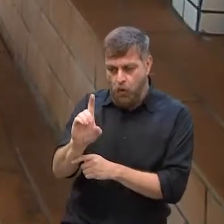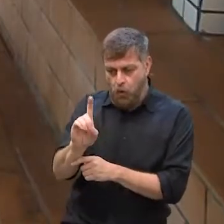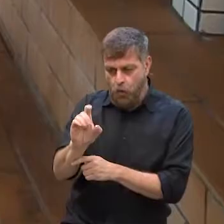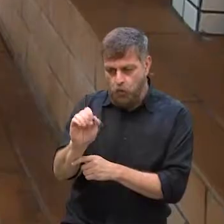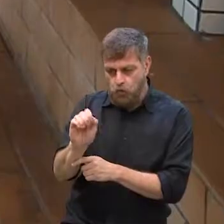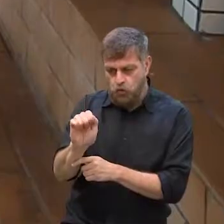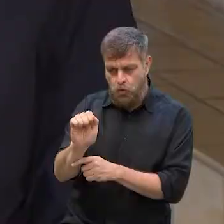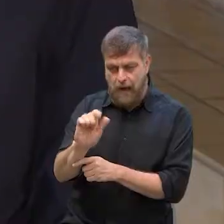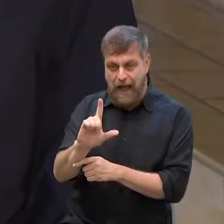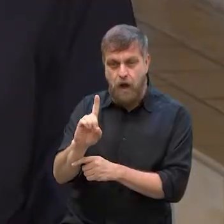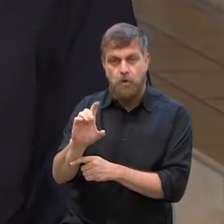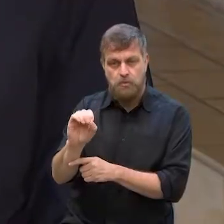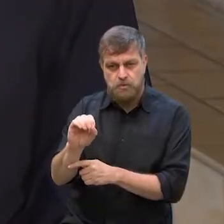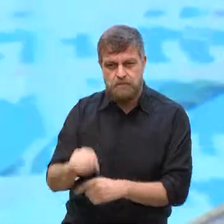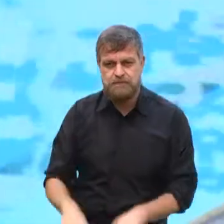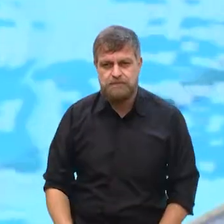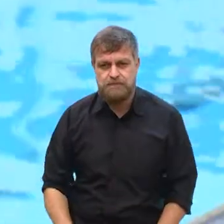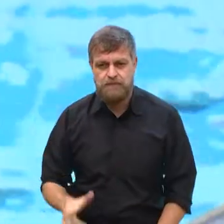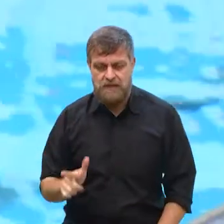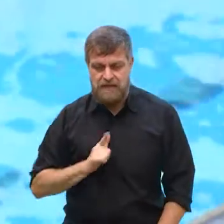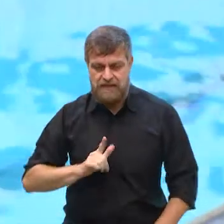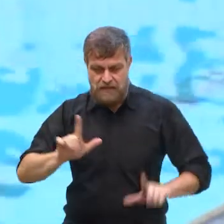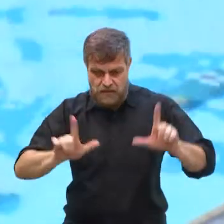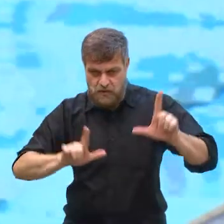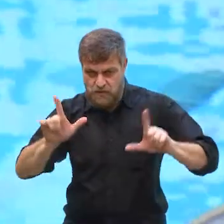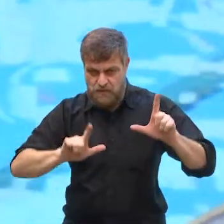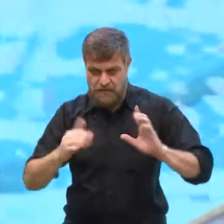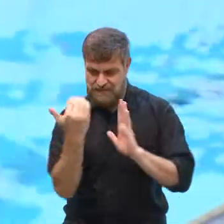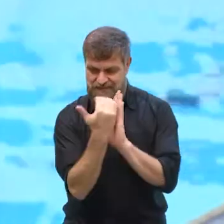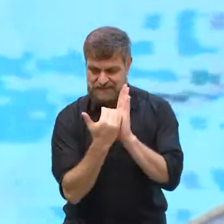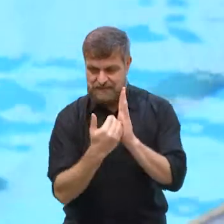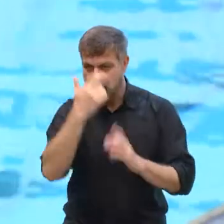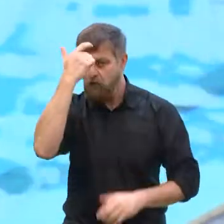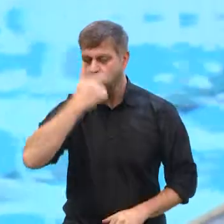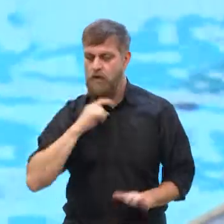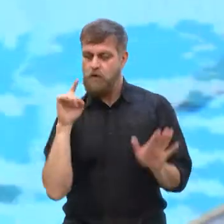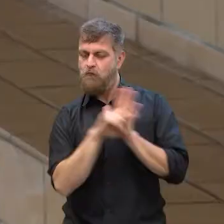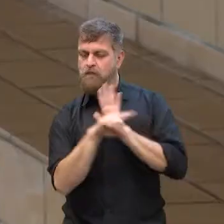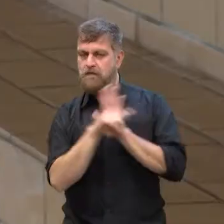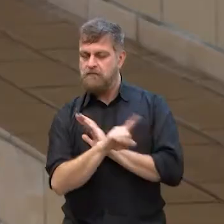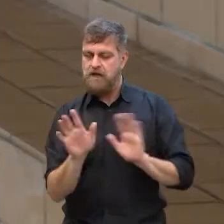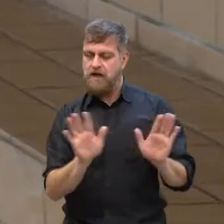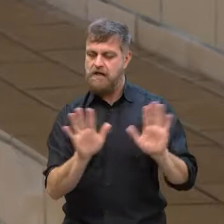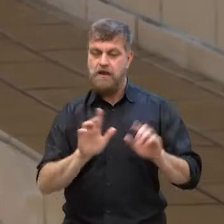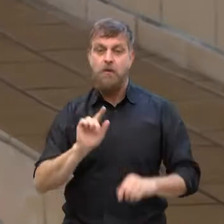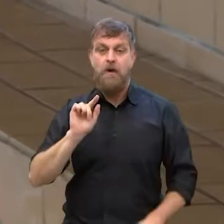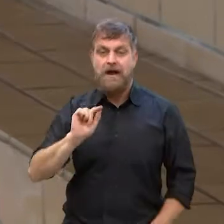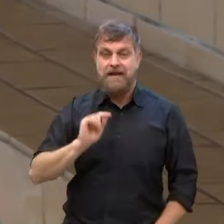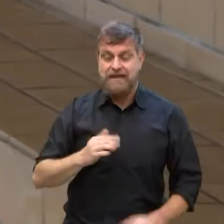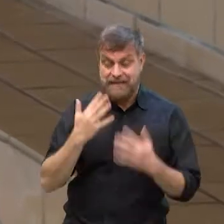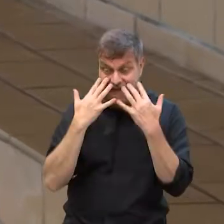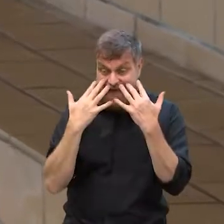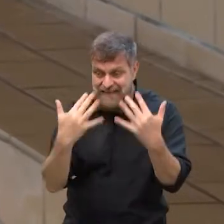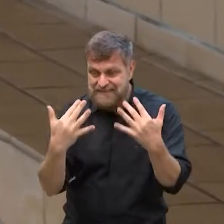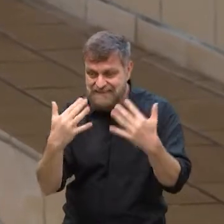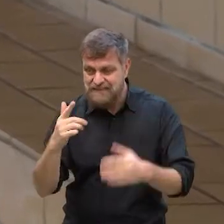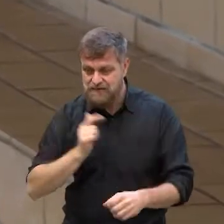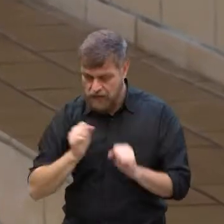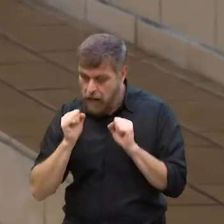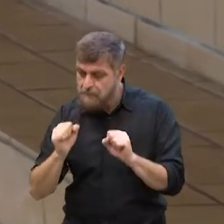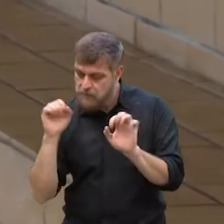Ô Daniel, agora a gente tem um quadro aqui no nosso programa e não sou eu quem vai fazer a pergunta para você. Quem está nos assistindo tem